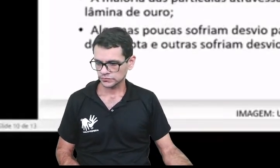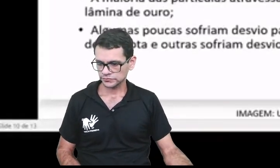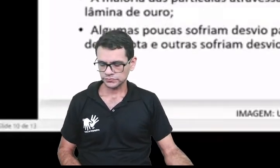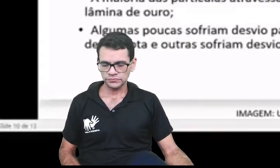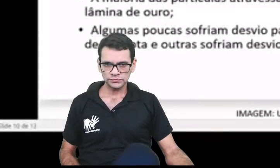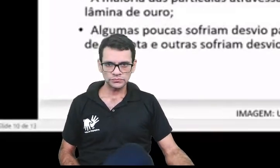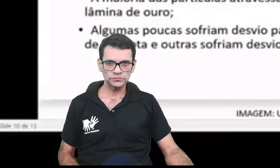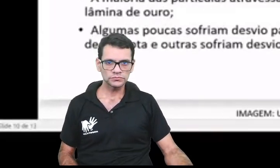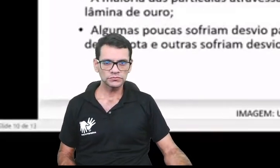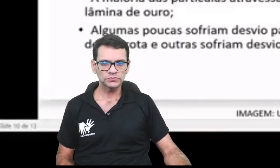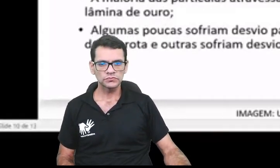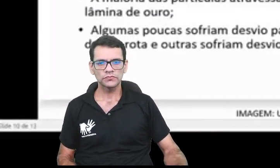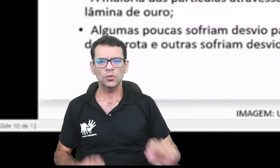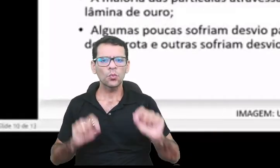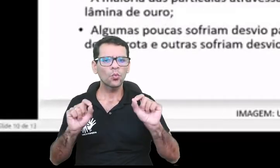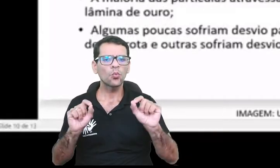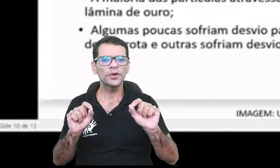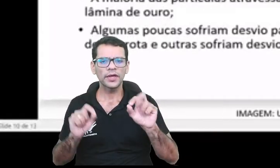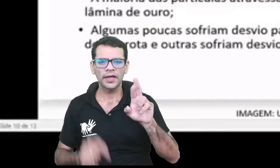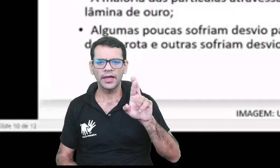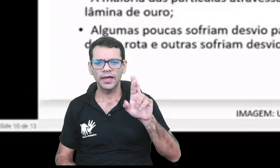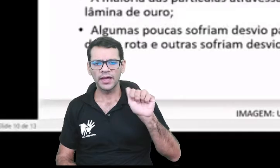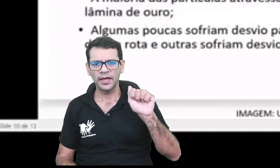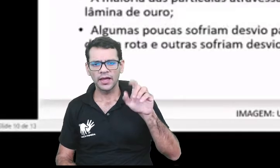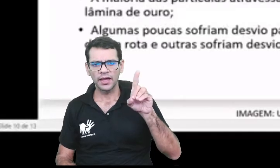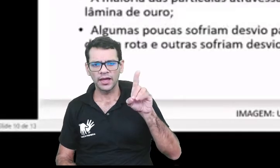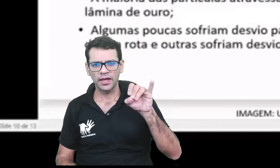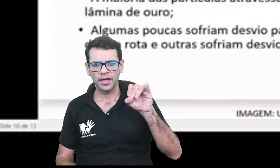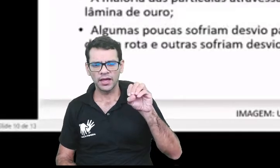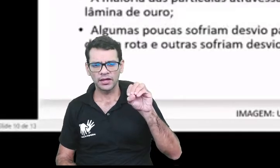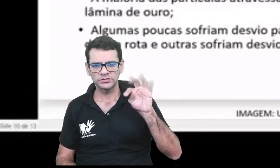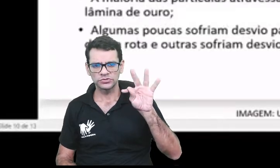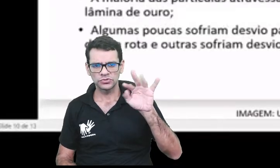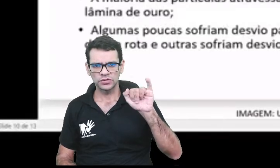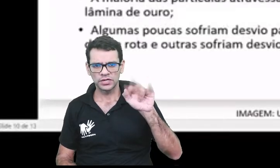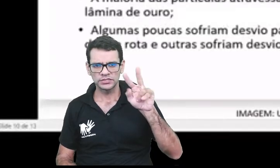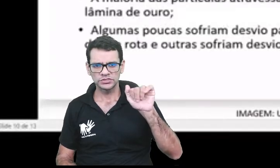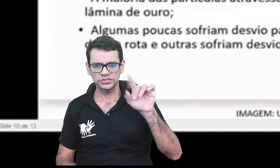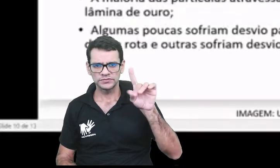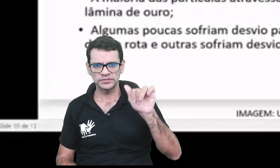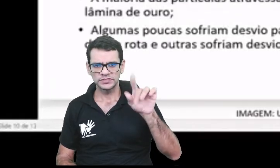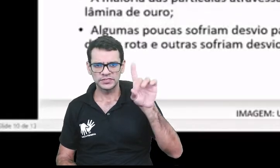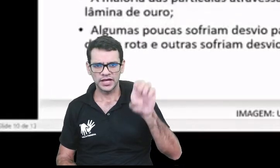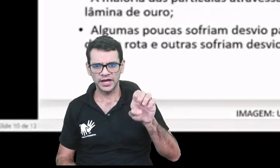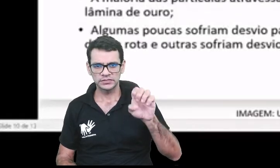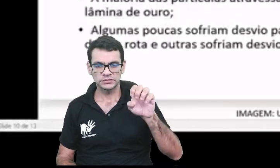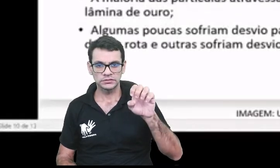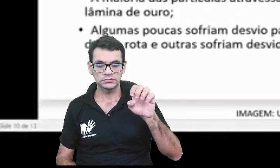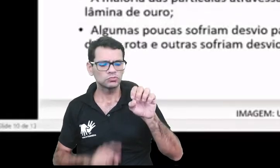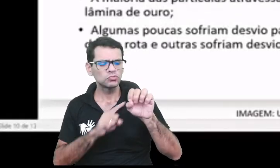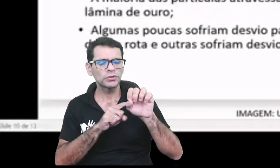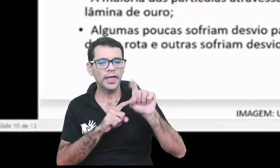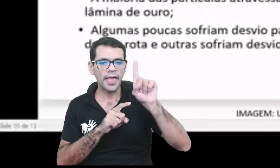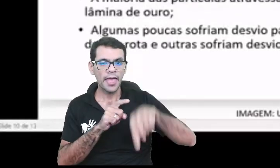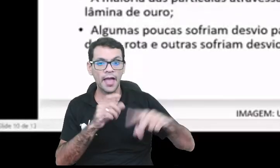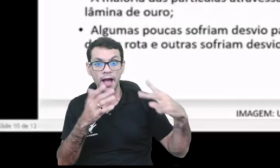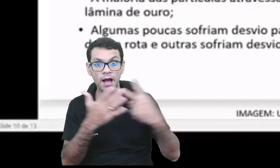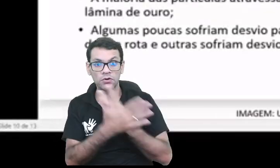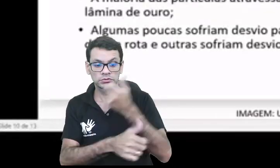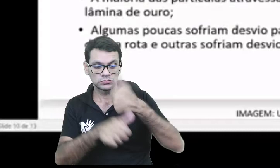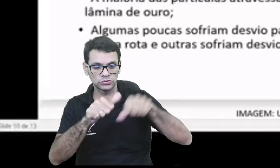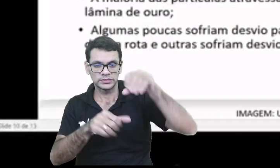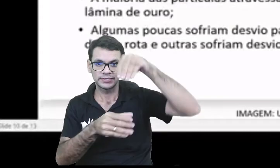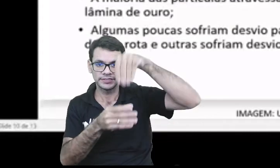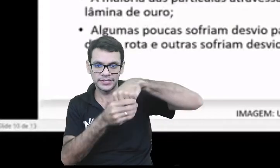E aí, o que é a radioatividade? São as transformações que ocorrem no núcleo do átomo. Ora, não é impossível esse átomo ser divisível,